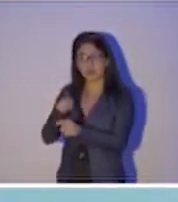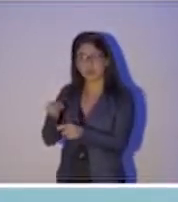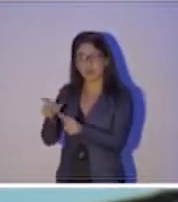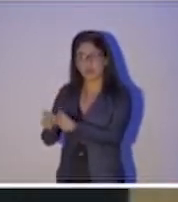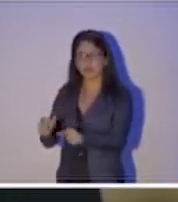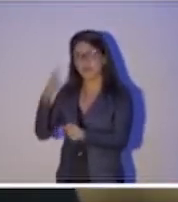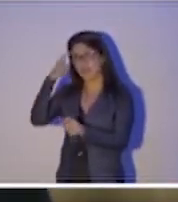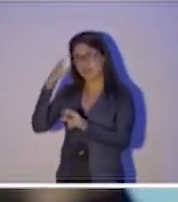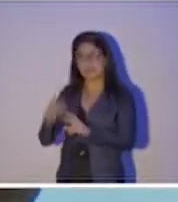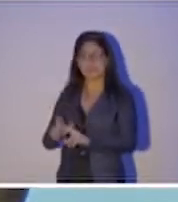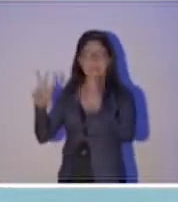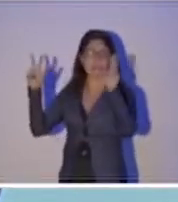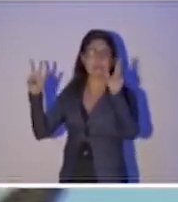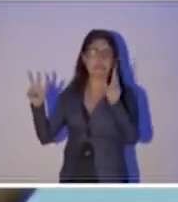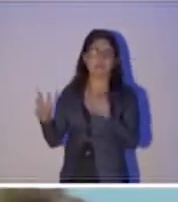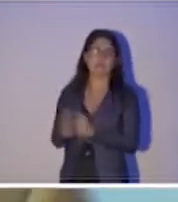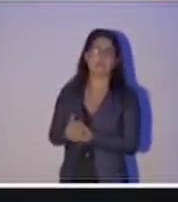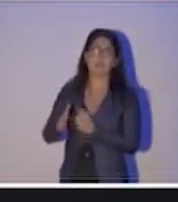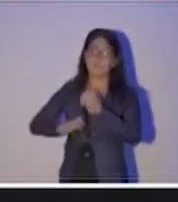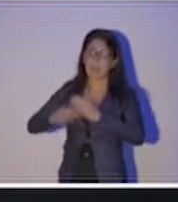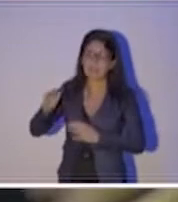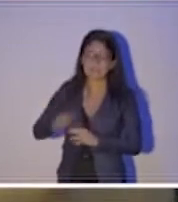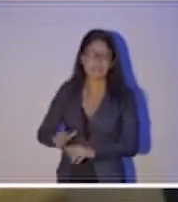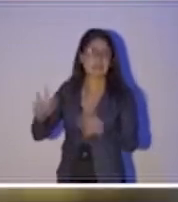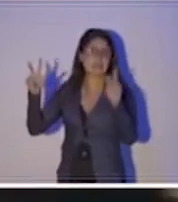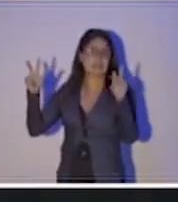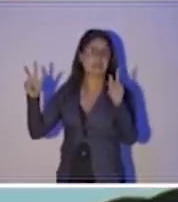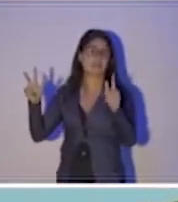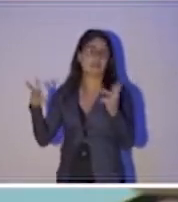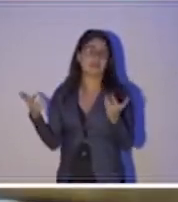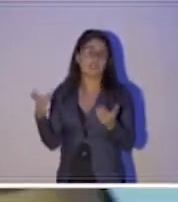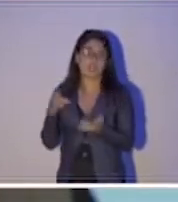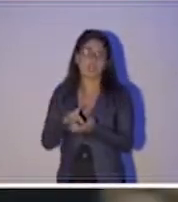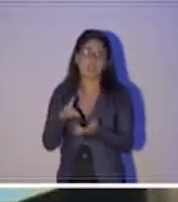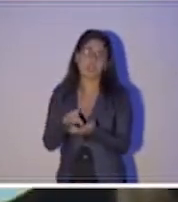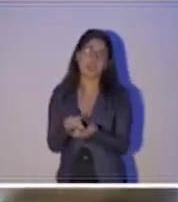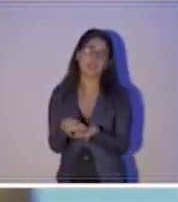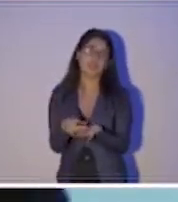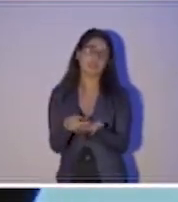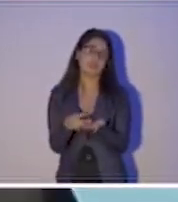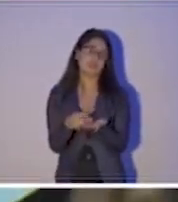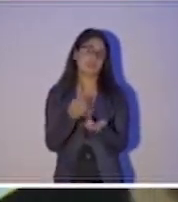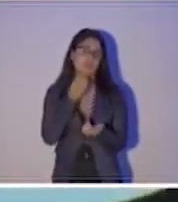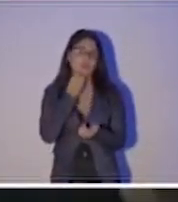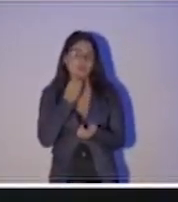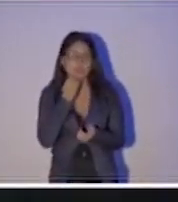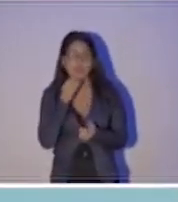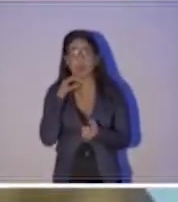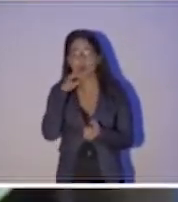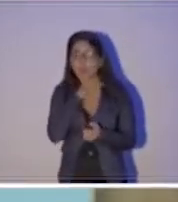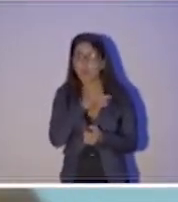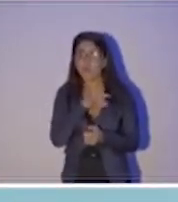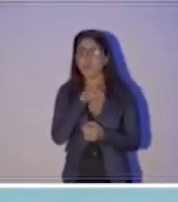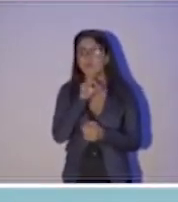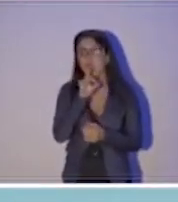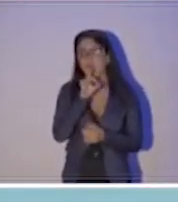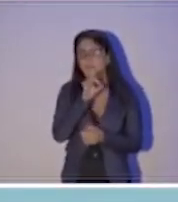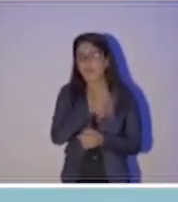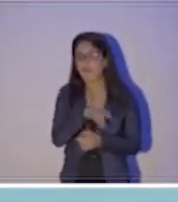práticas. Né? Quando, na verdade, deveria, obviamente, respeitando a individualidade de cada